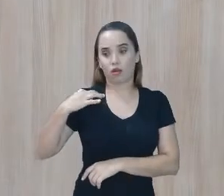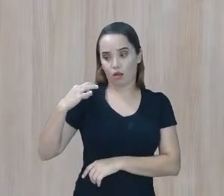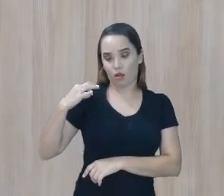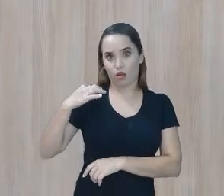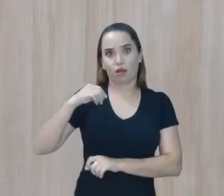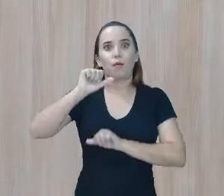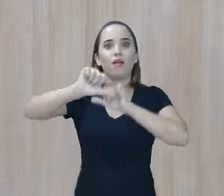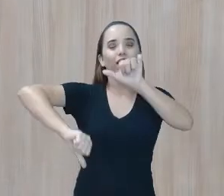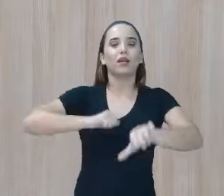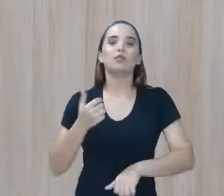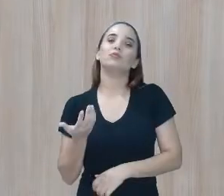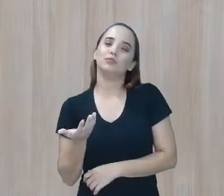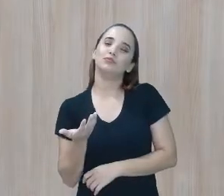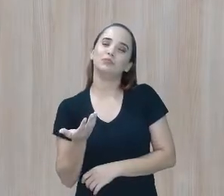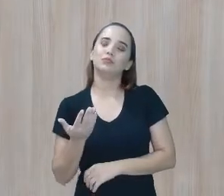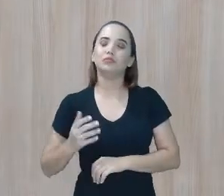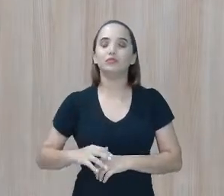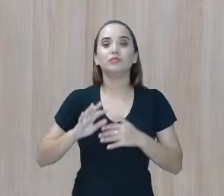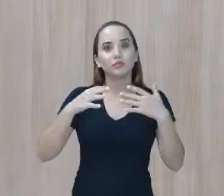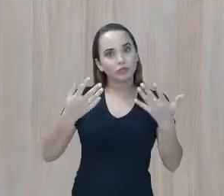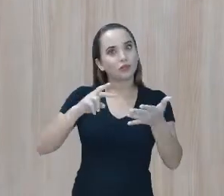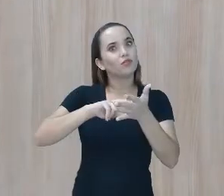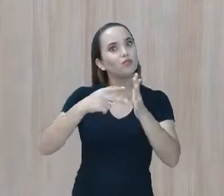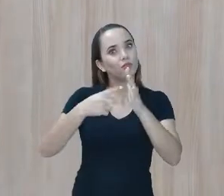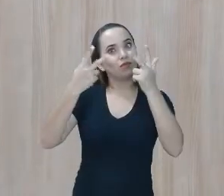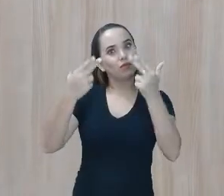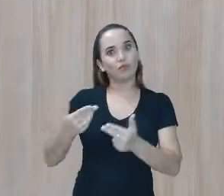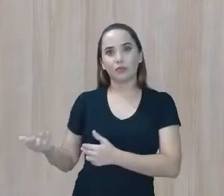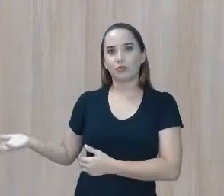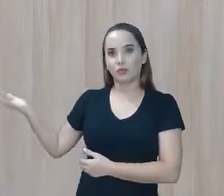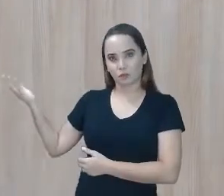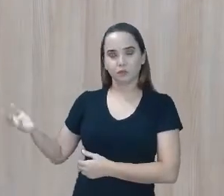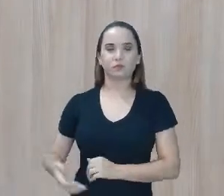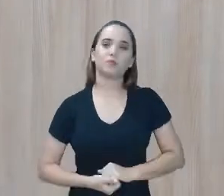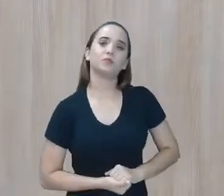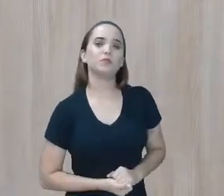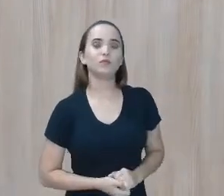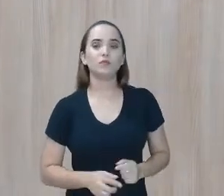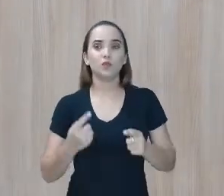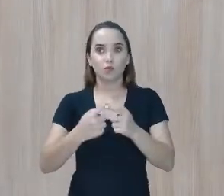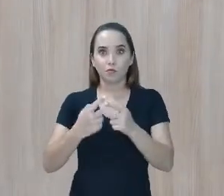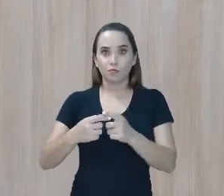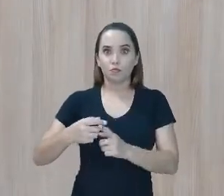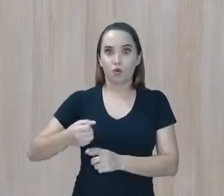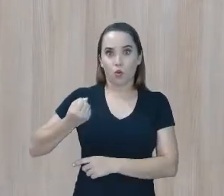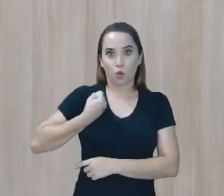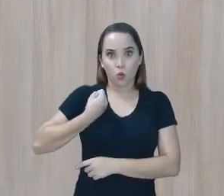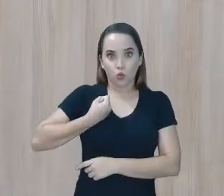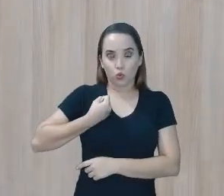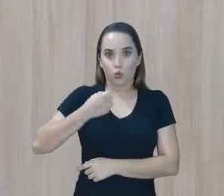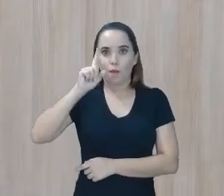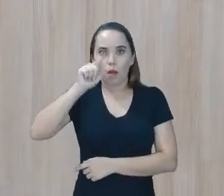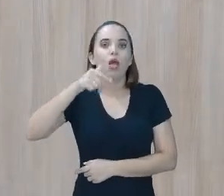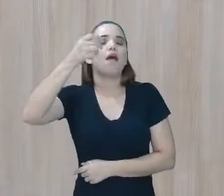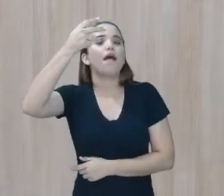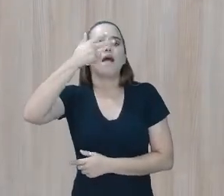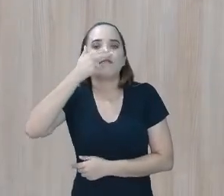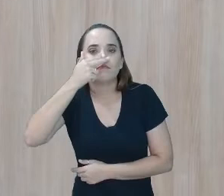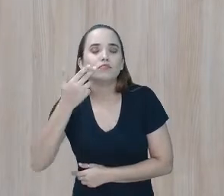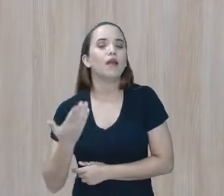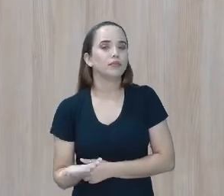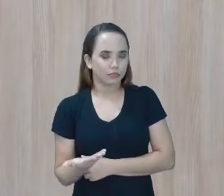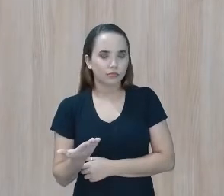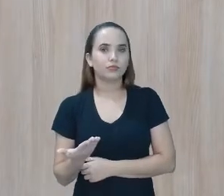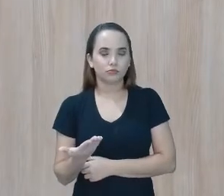uma representação diferente. No caso dos números racionais, ou seja, esse número, no sentido, ele não muda. Ele é